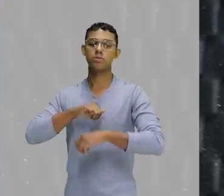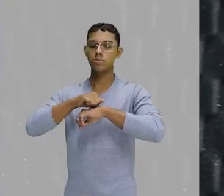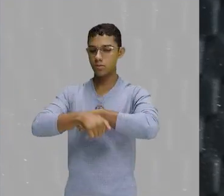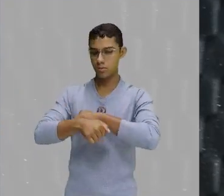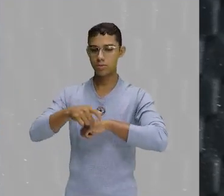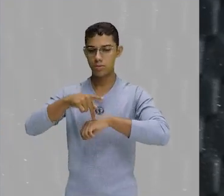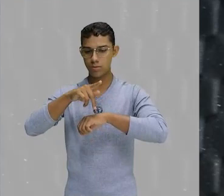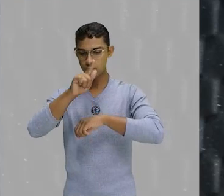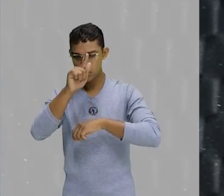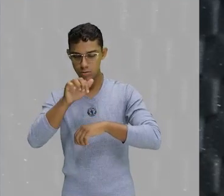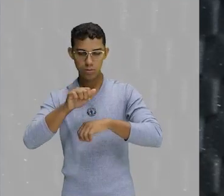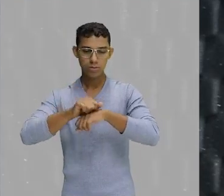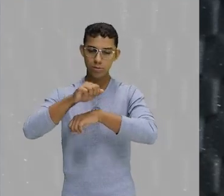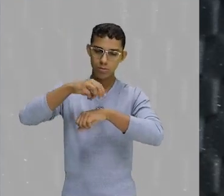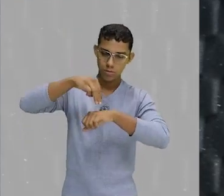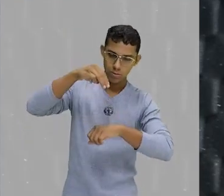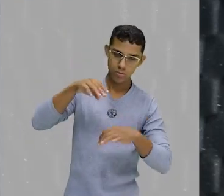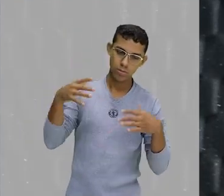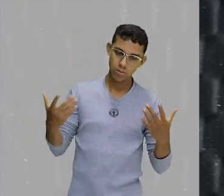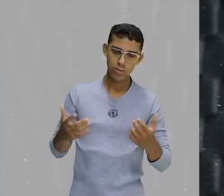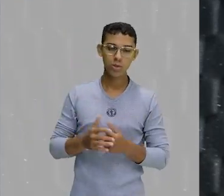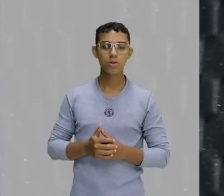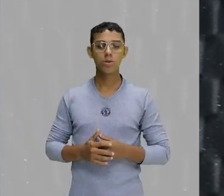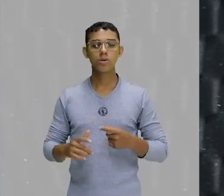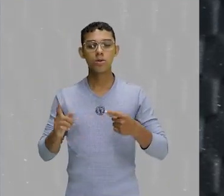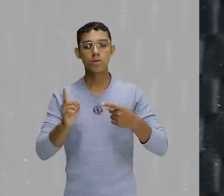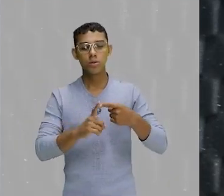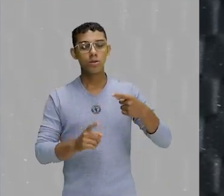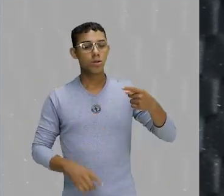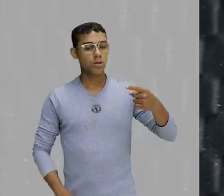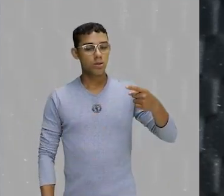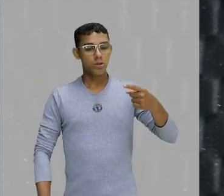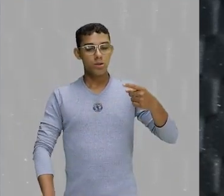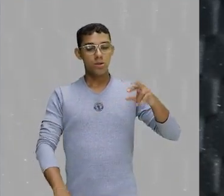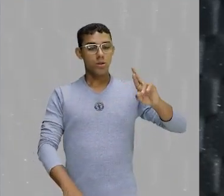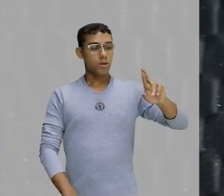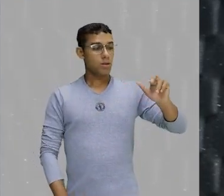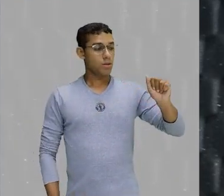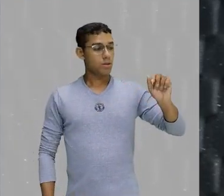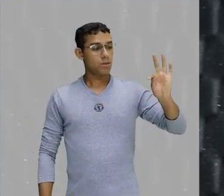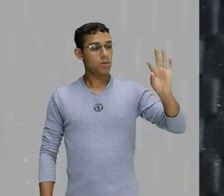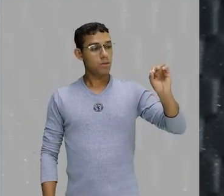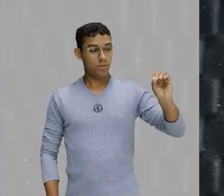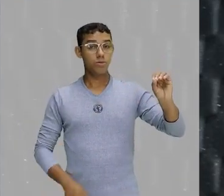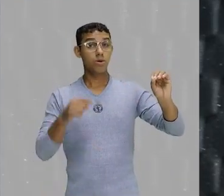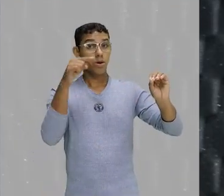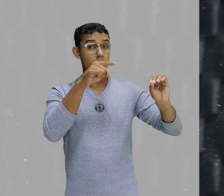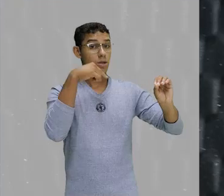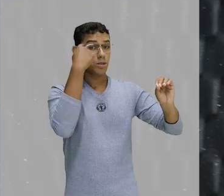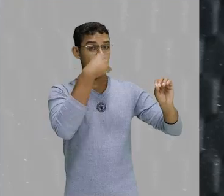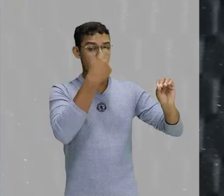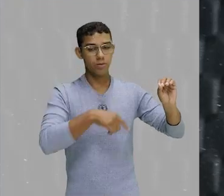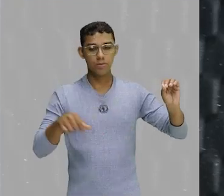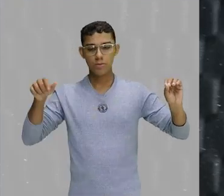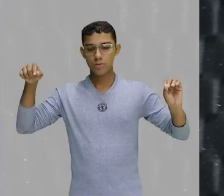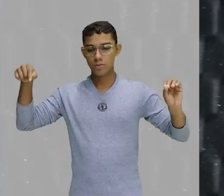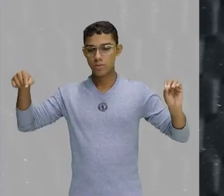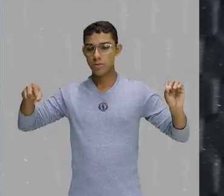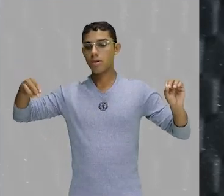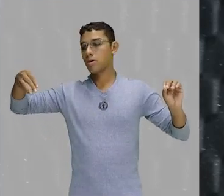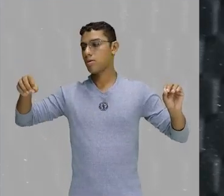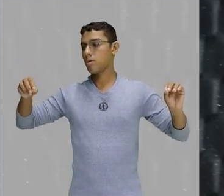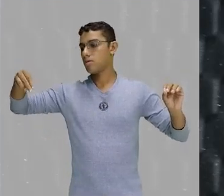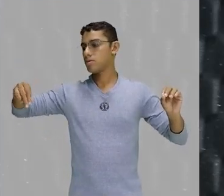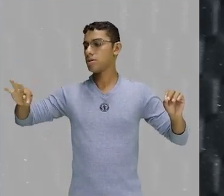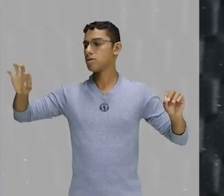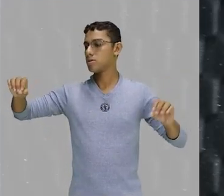de rato. Então, rato significa momento. Ah, professora, e como é que chama rato, o nosso ratinho, aquele morador